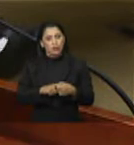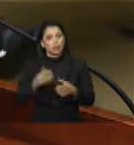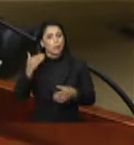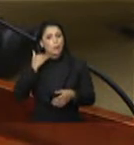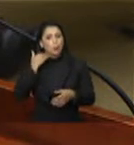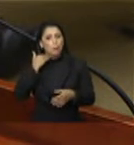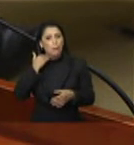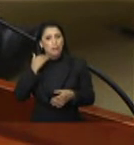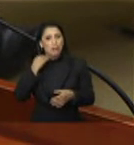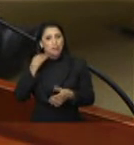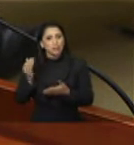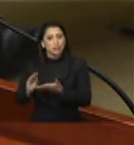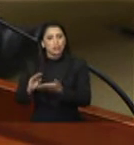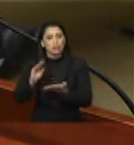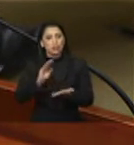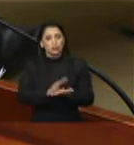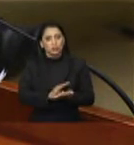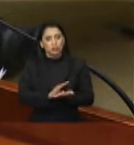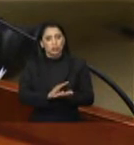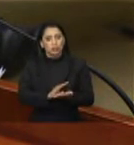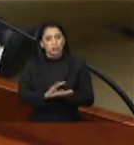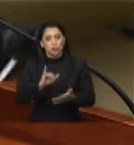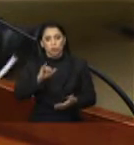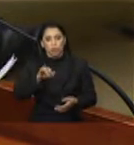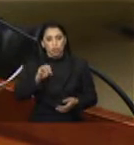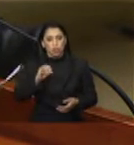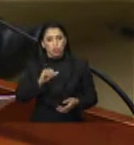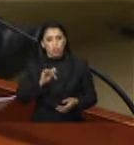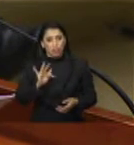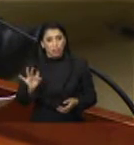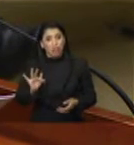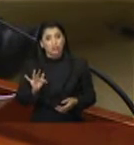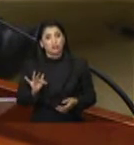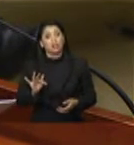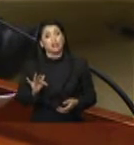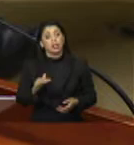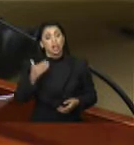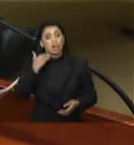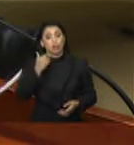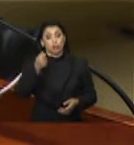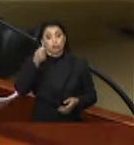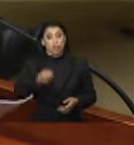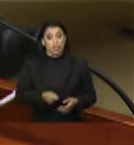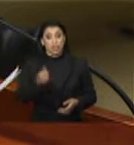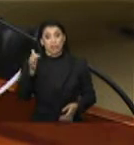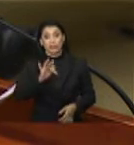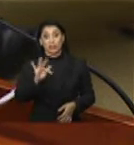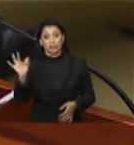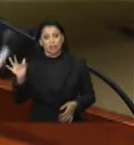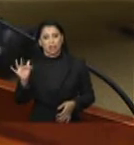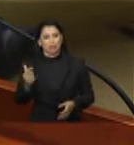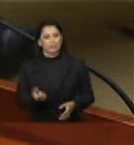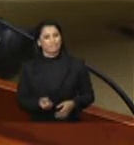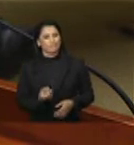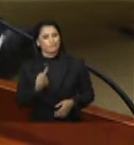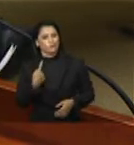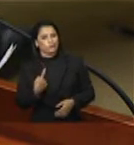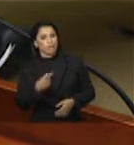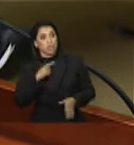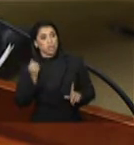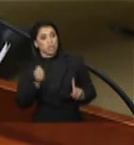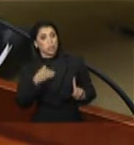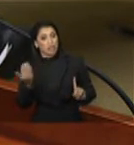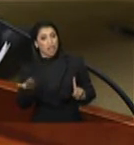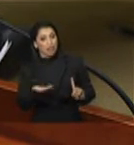poupança e seus ativos sem incidência do IOF assim é dos nossos juízes Federais e é estranho que a